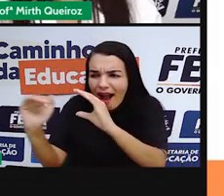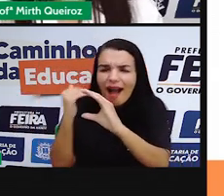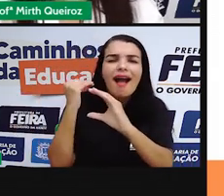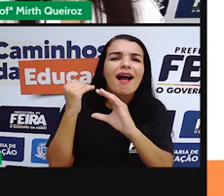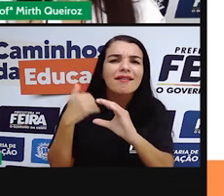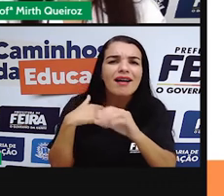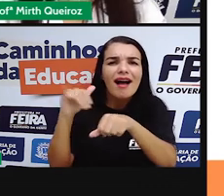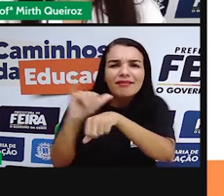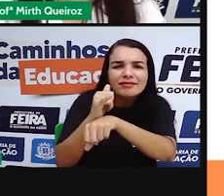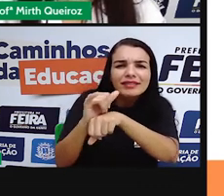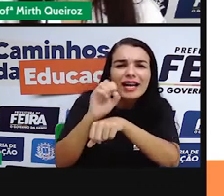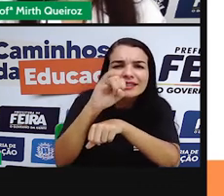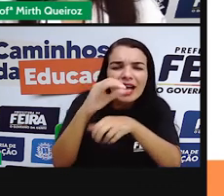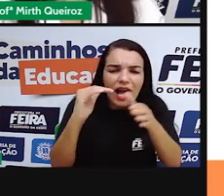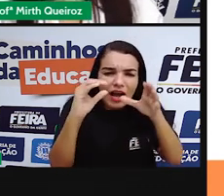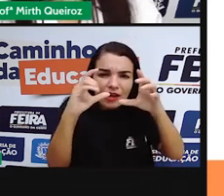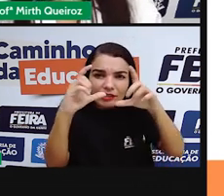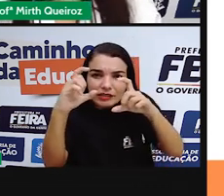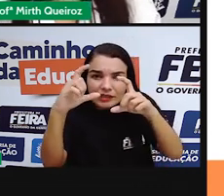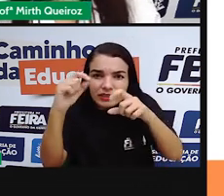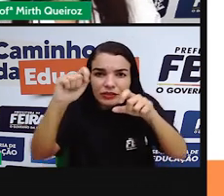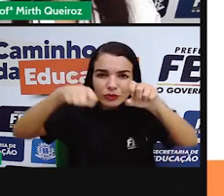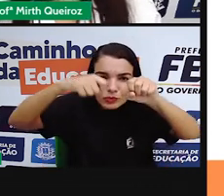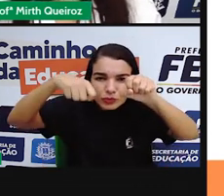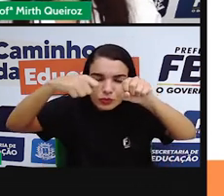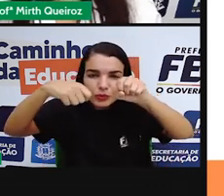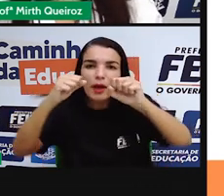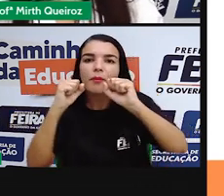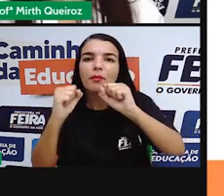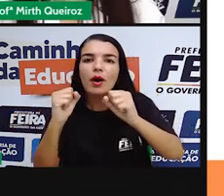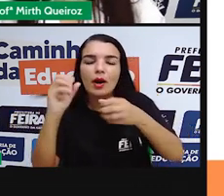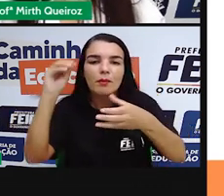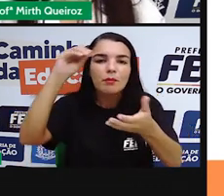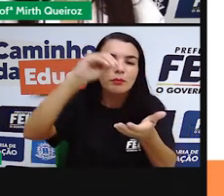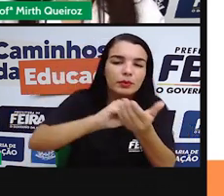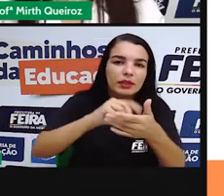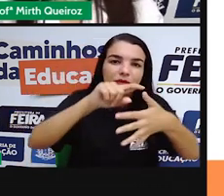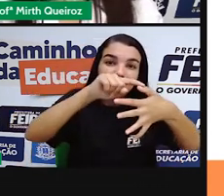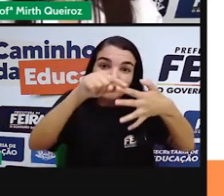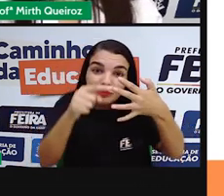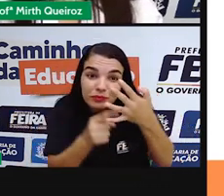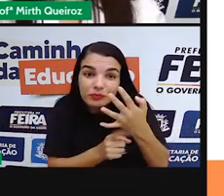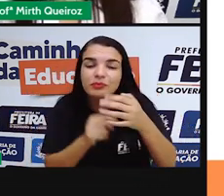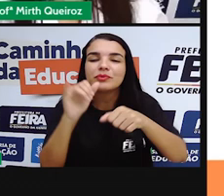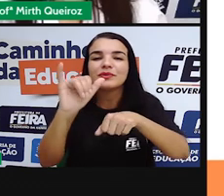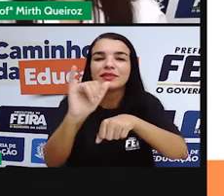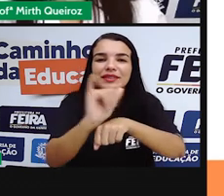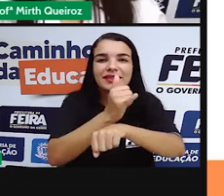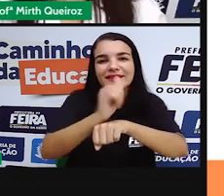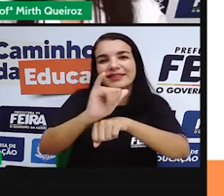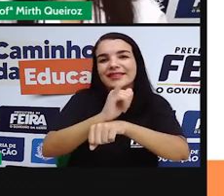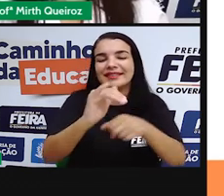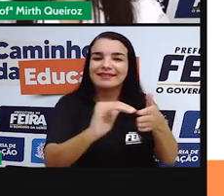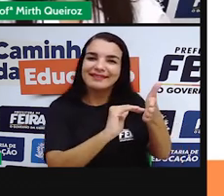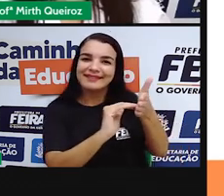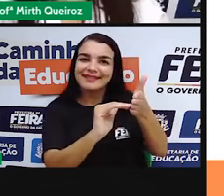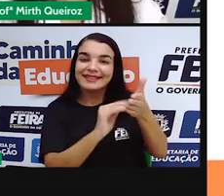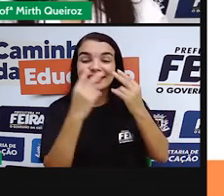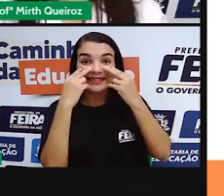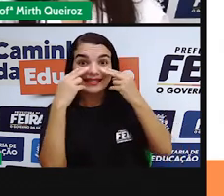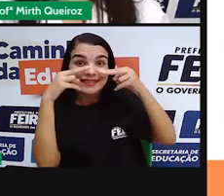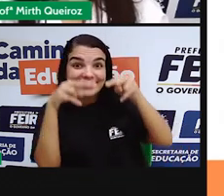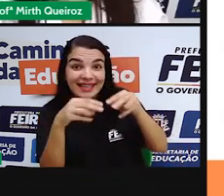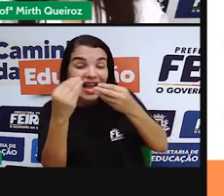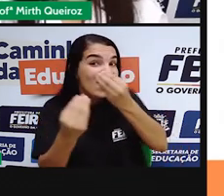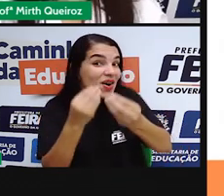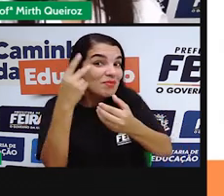vocês filmarem, se vocês fotografarem e postarem nas redes sociais, marque aí a Seduc para que a gente veja como é que